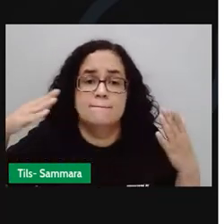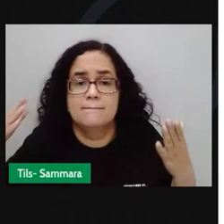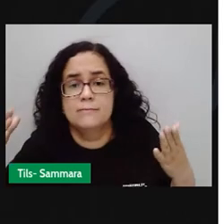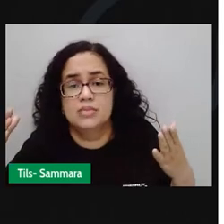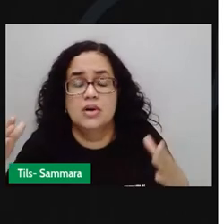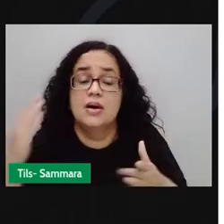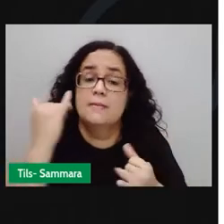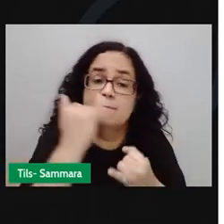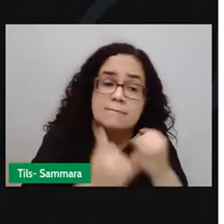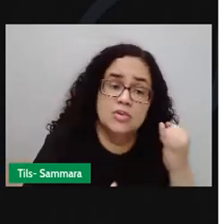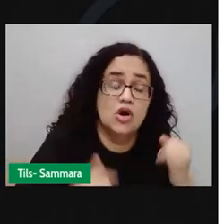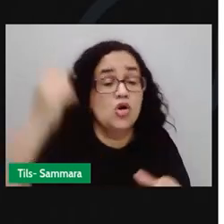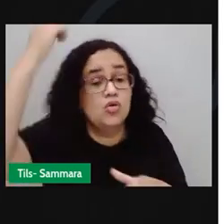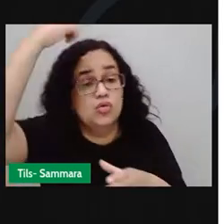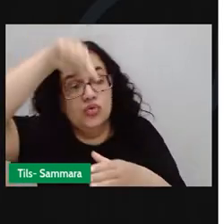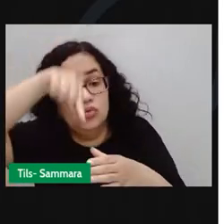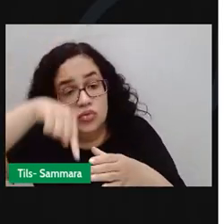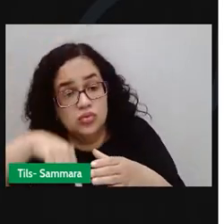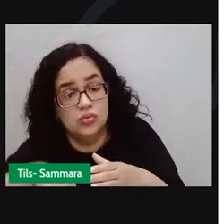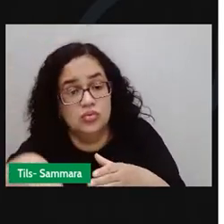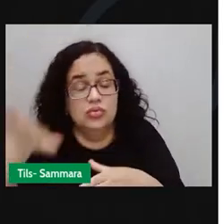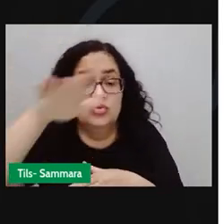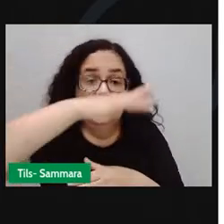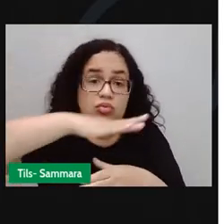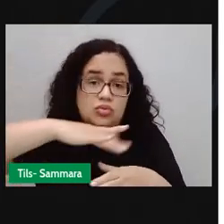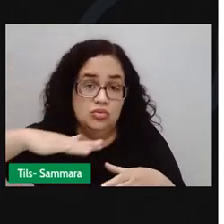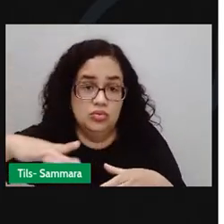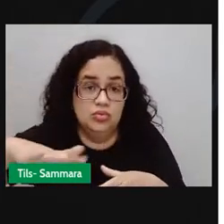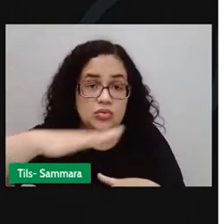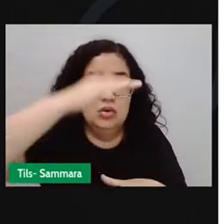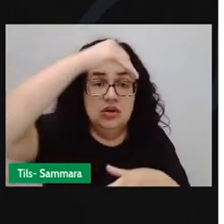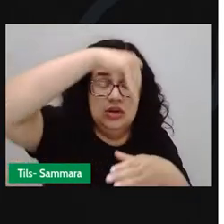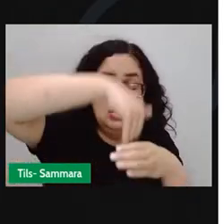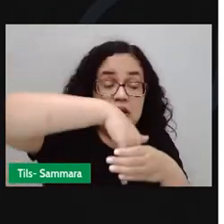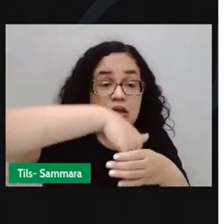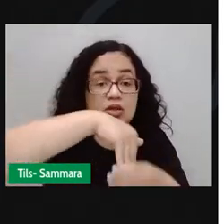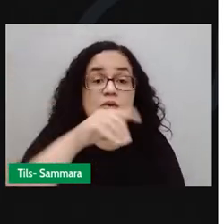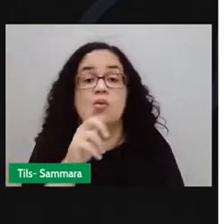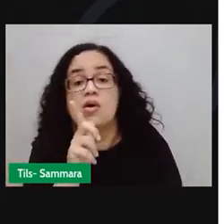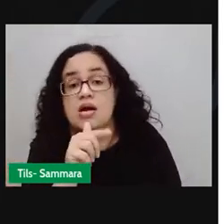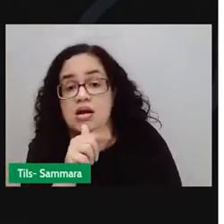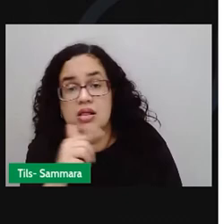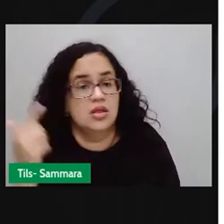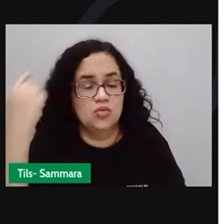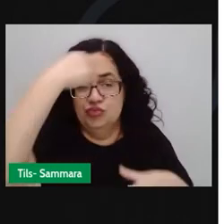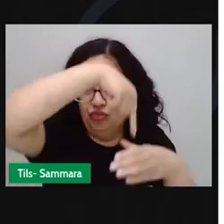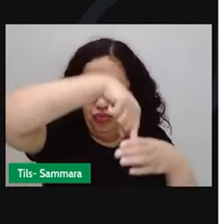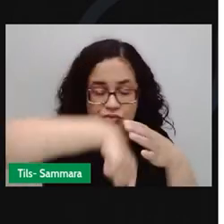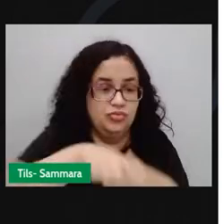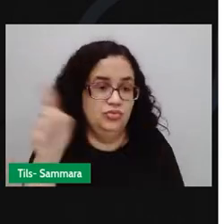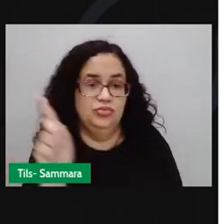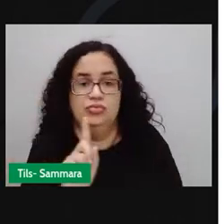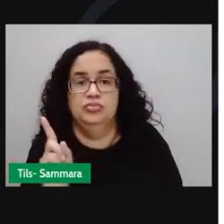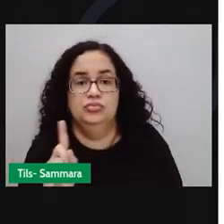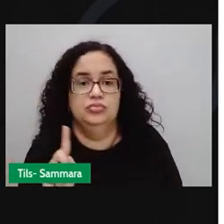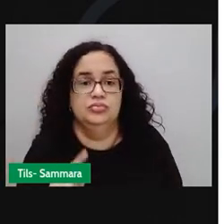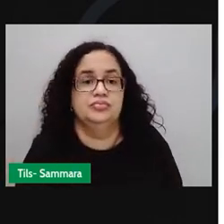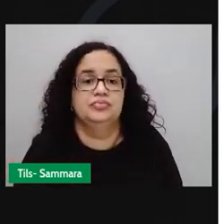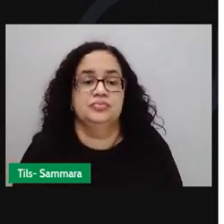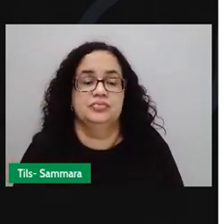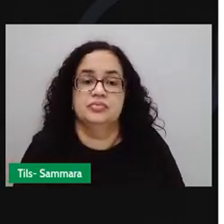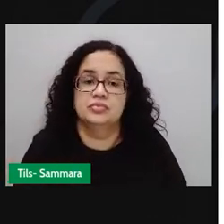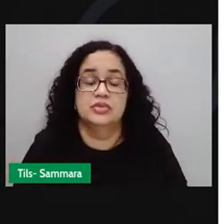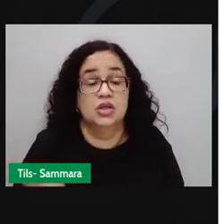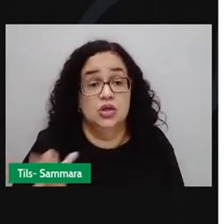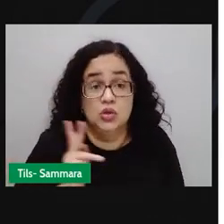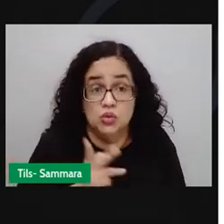dela está submersa, né? Está dentro da água, mas também não afundou completamente. A gente